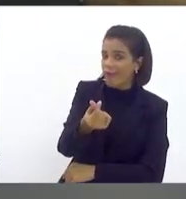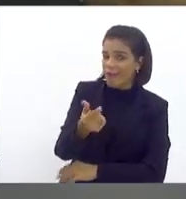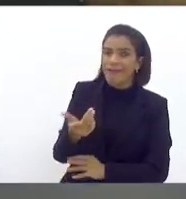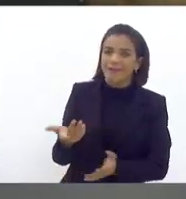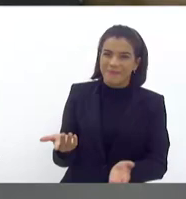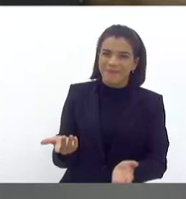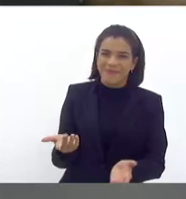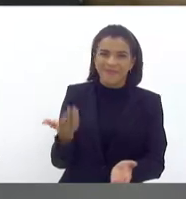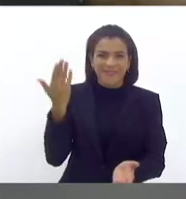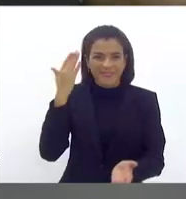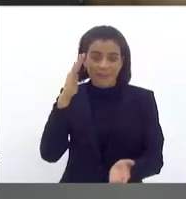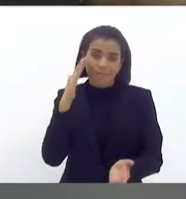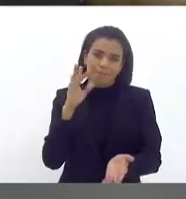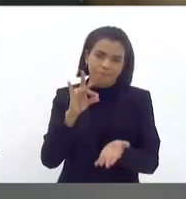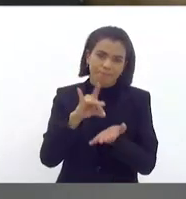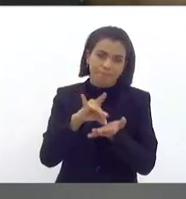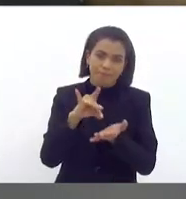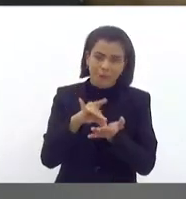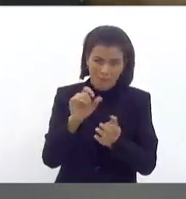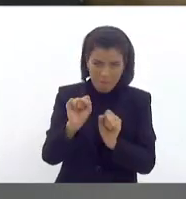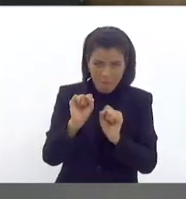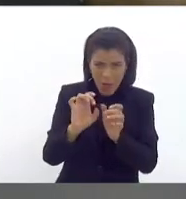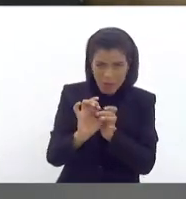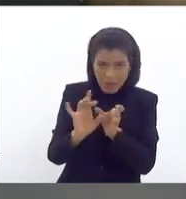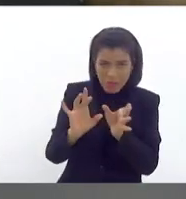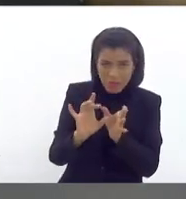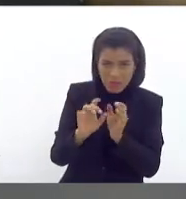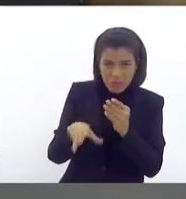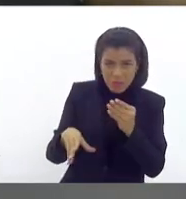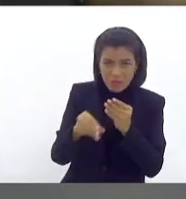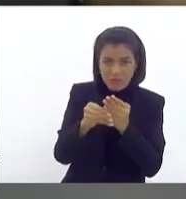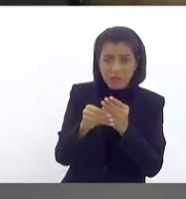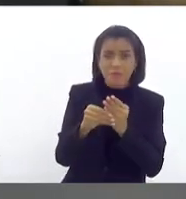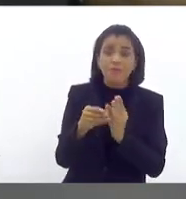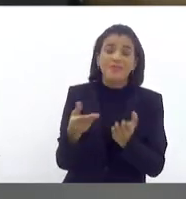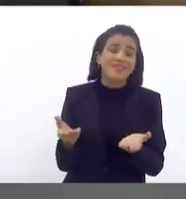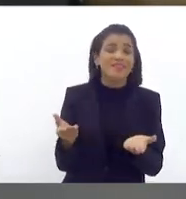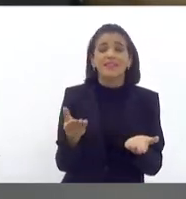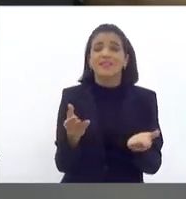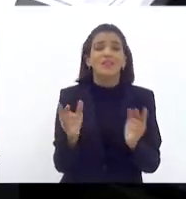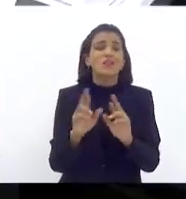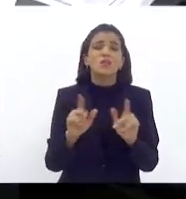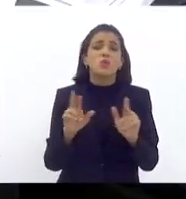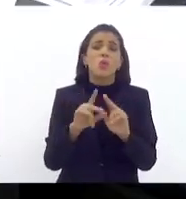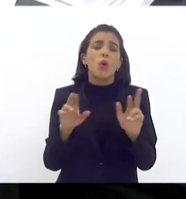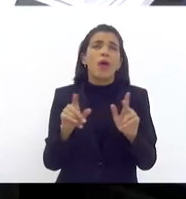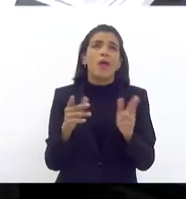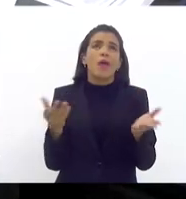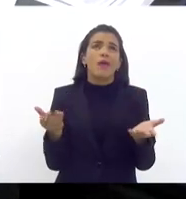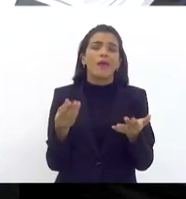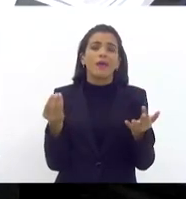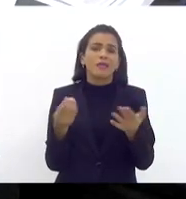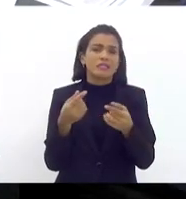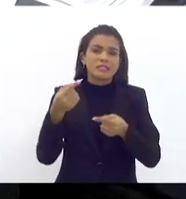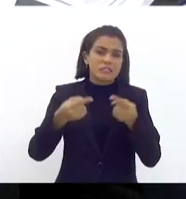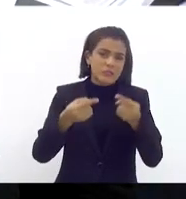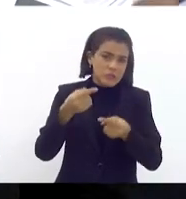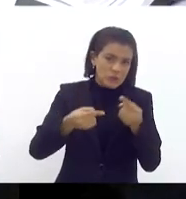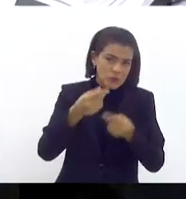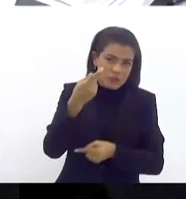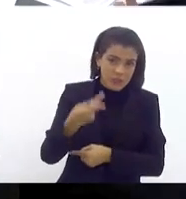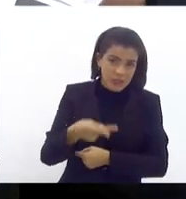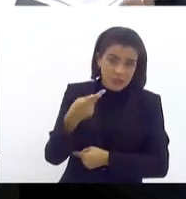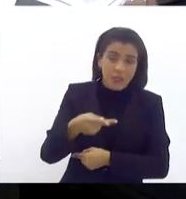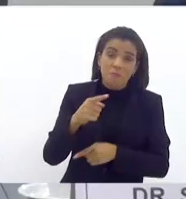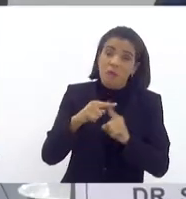Serginho. Que realmente... Mas me permite... Claro. Assim, não é ponto da discussão aqui. Talvez